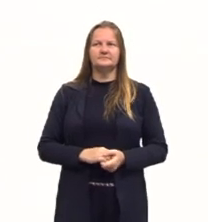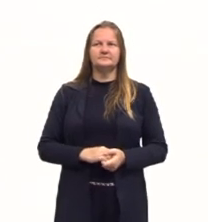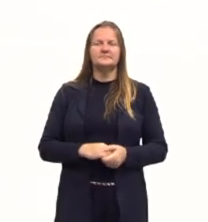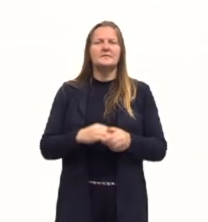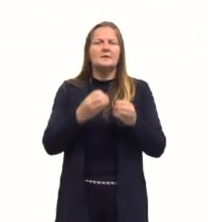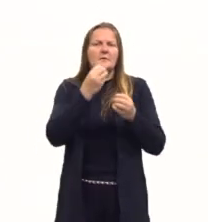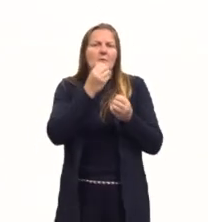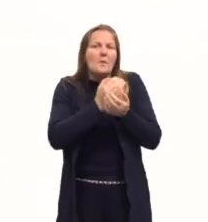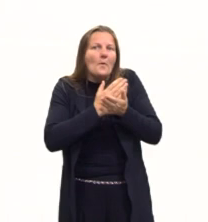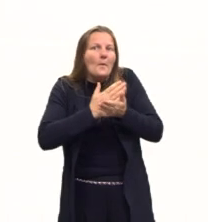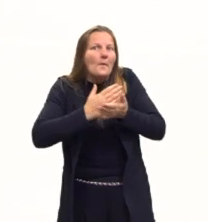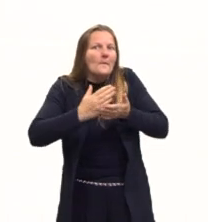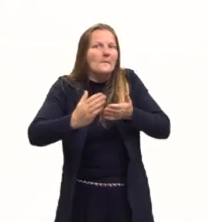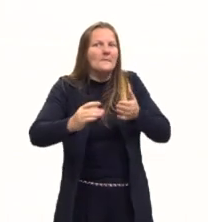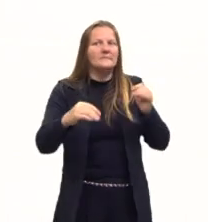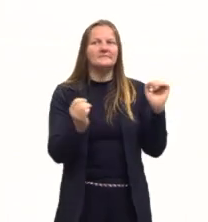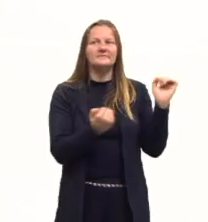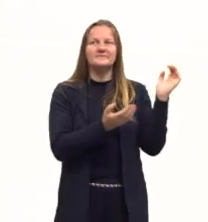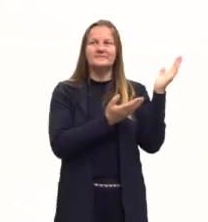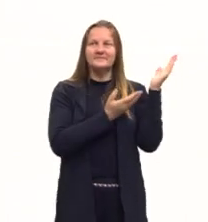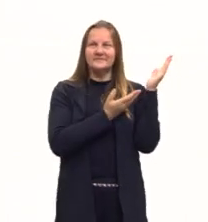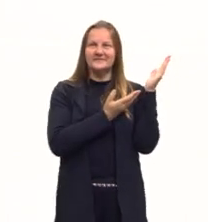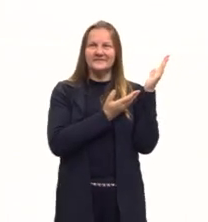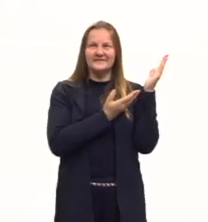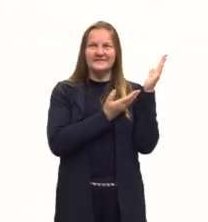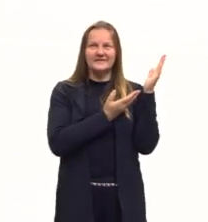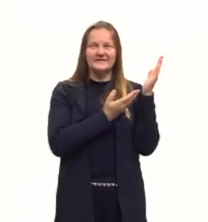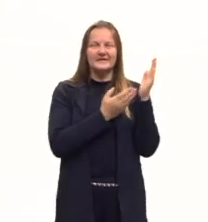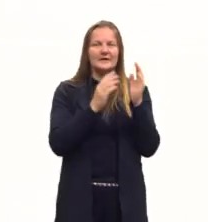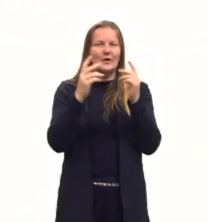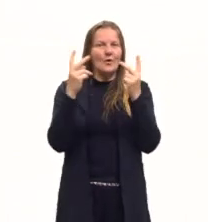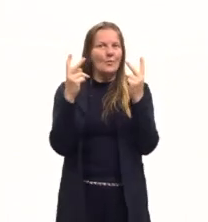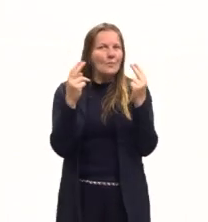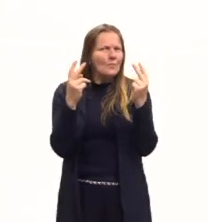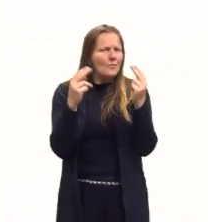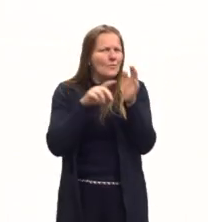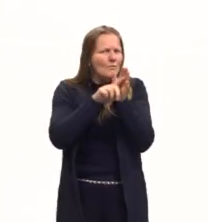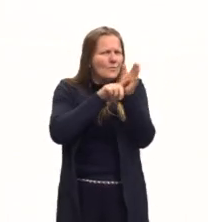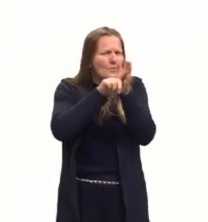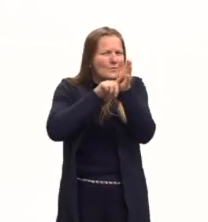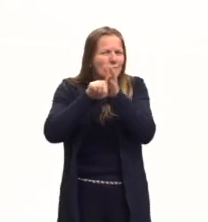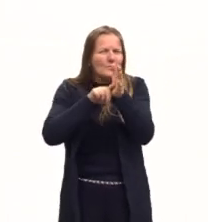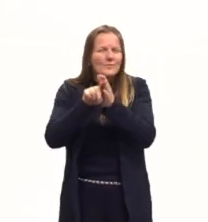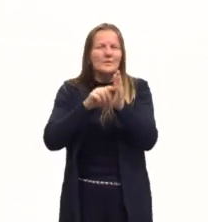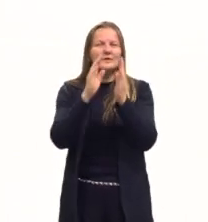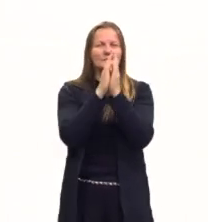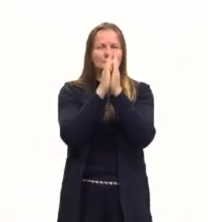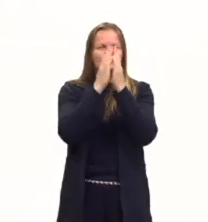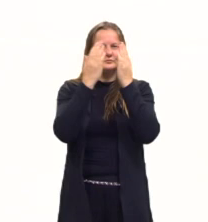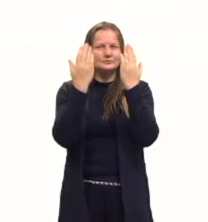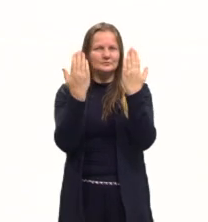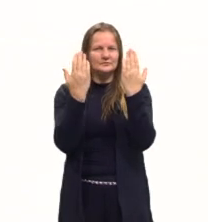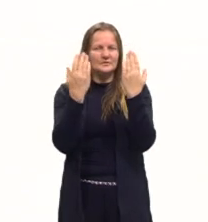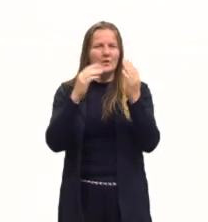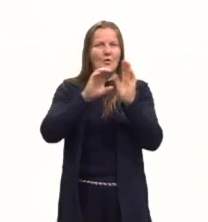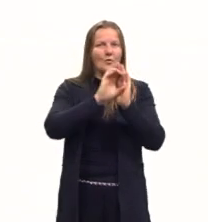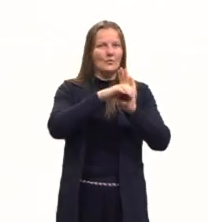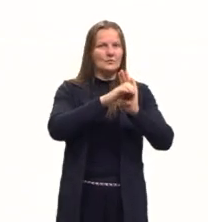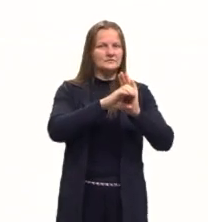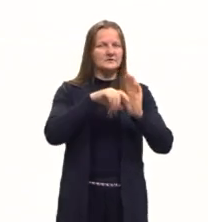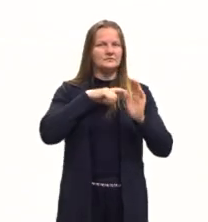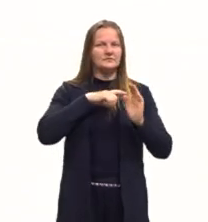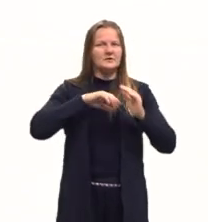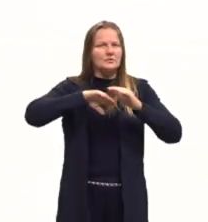é bom para começar né a homologia e analogia percebemos então que são conceitos